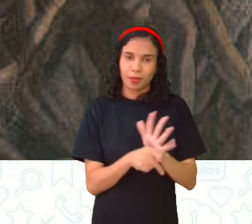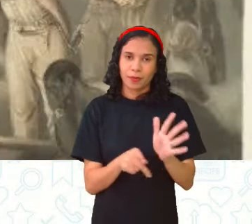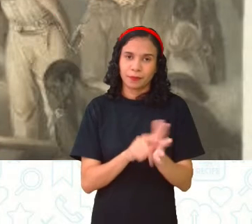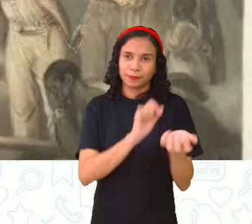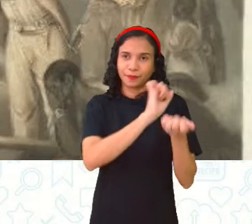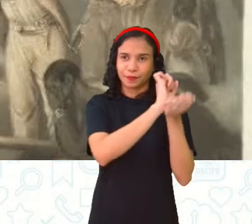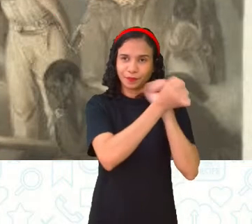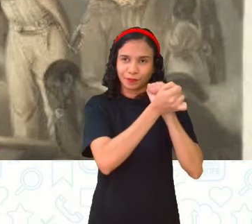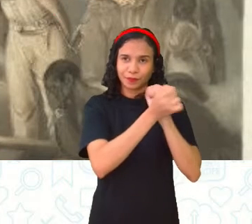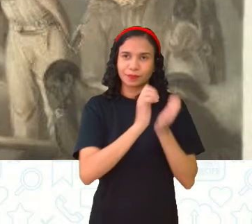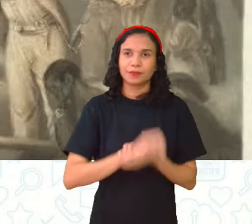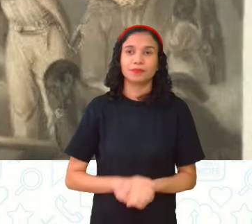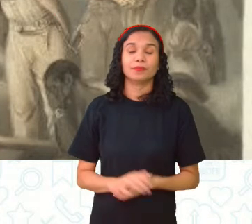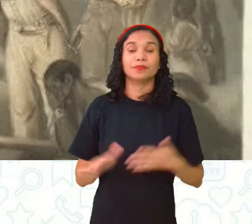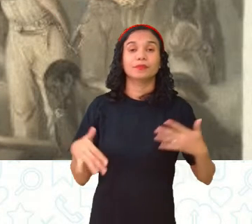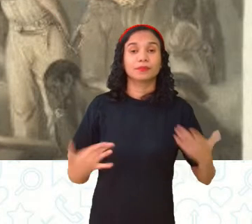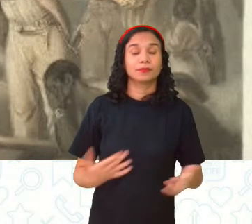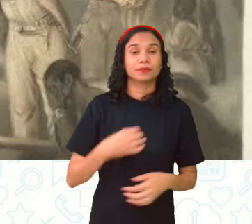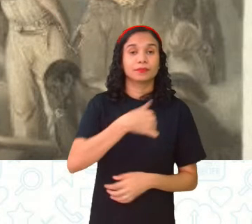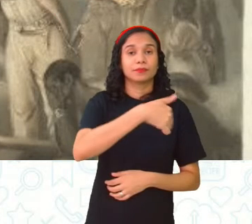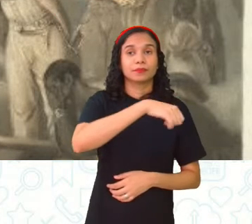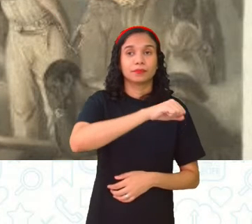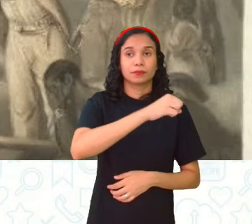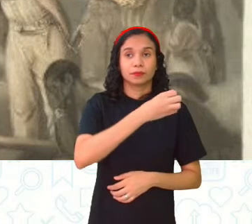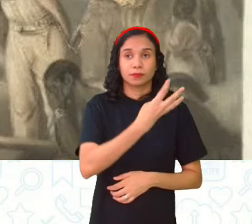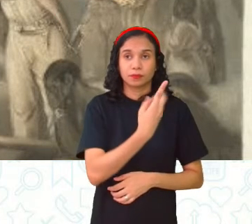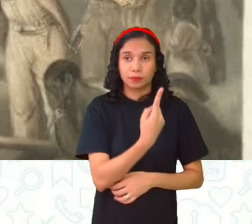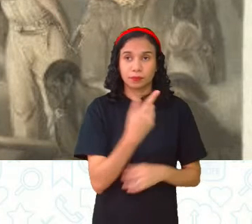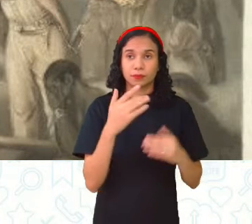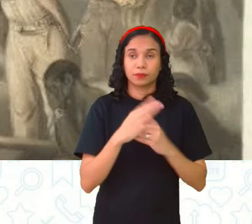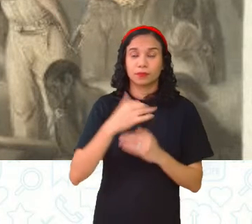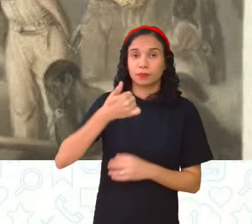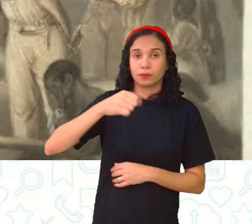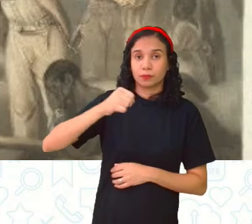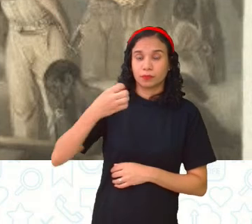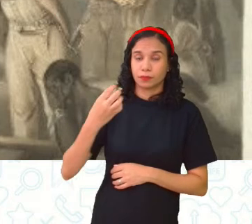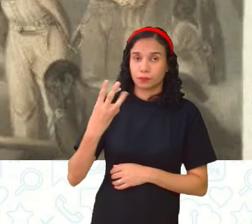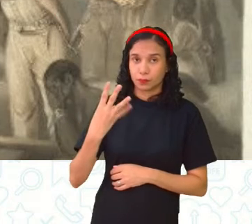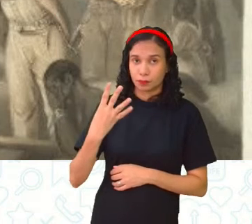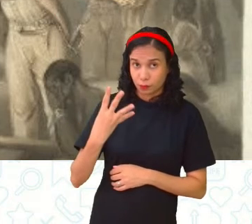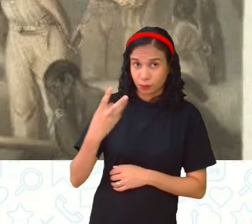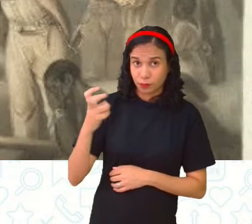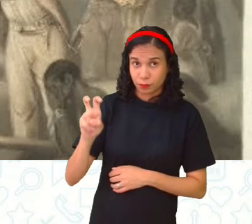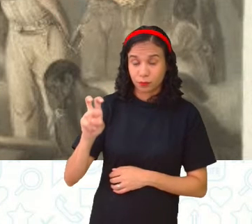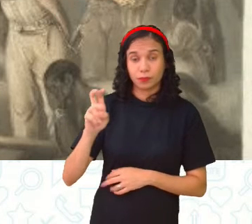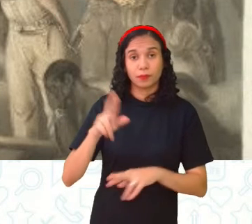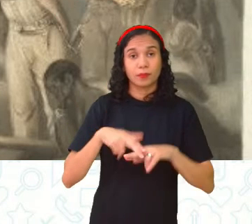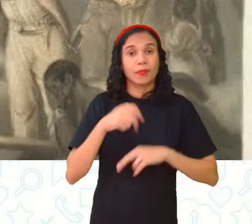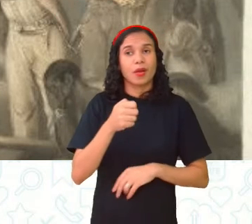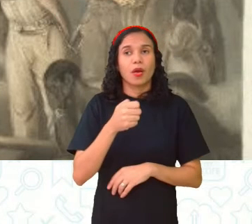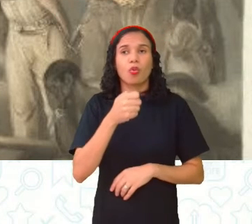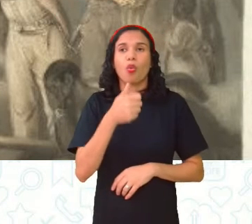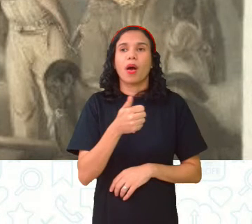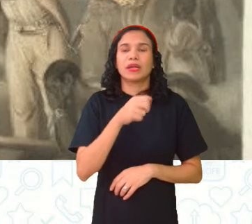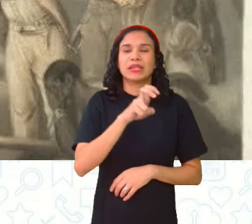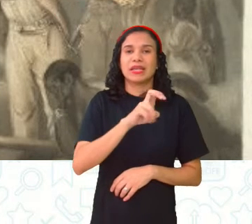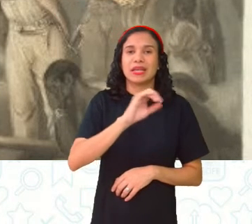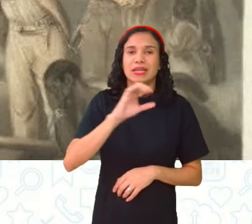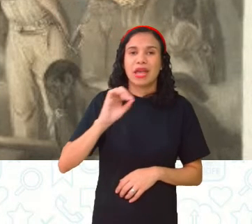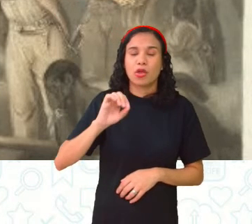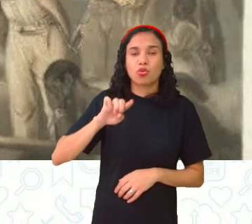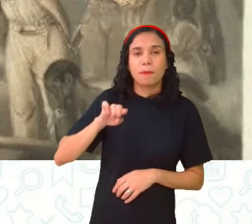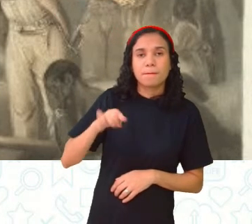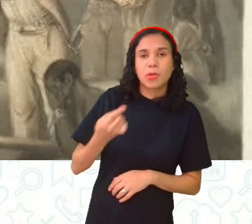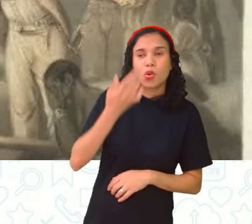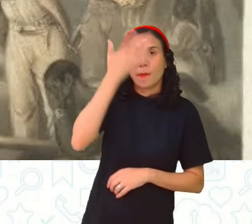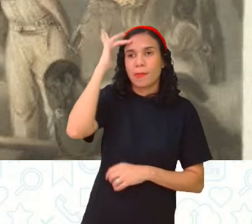tráfico negreiro. Então, entre 1831 e 1845, quase 500 mil